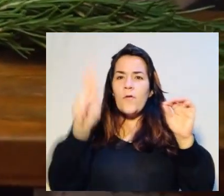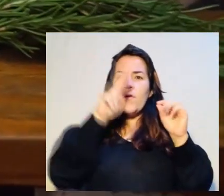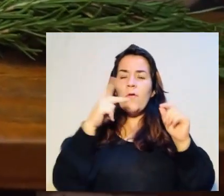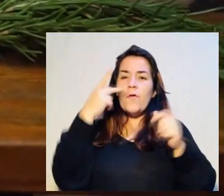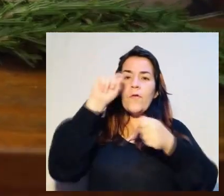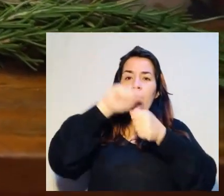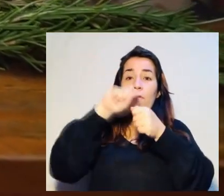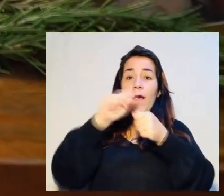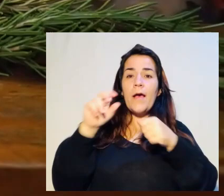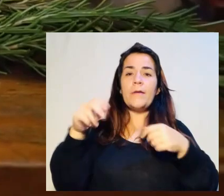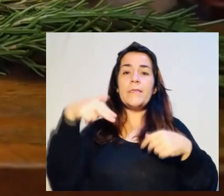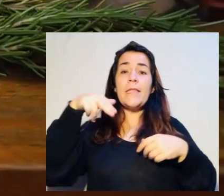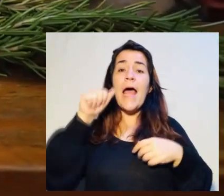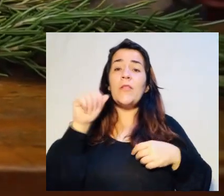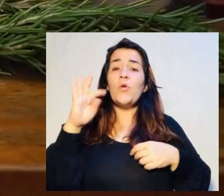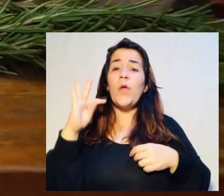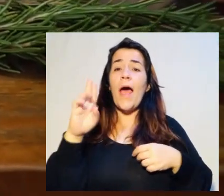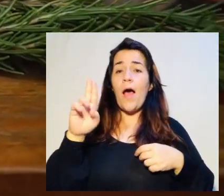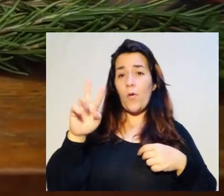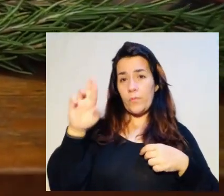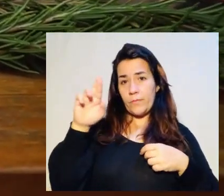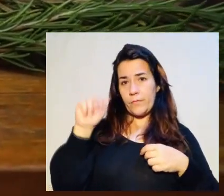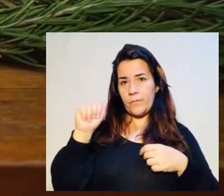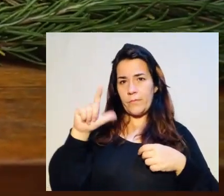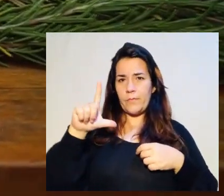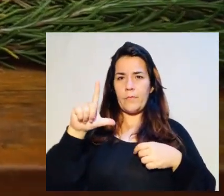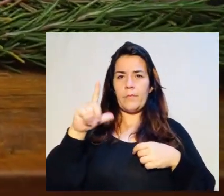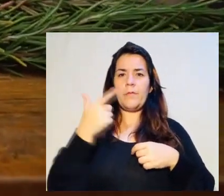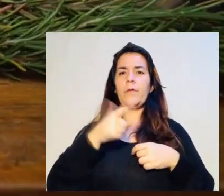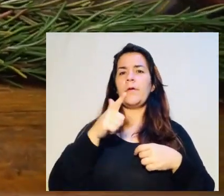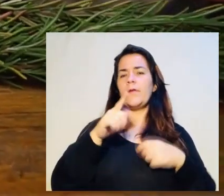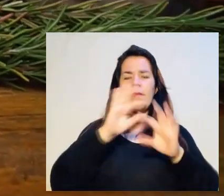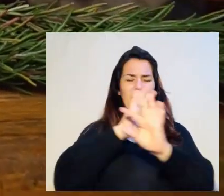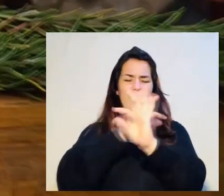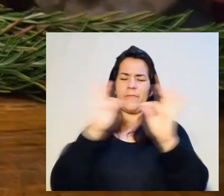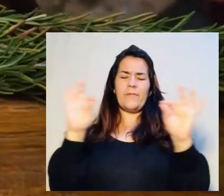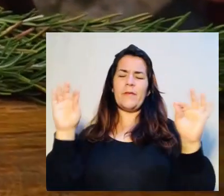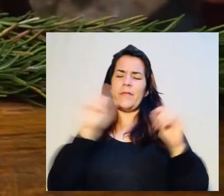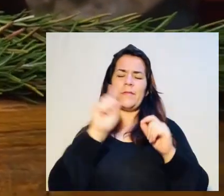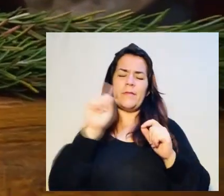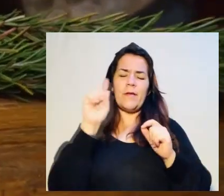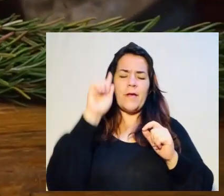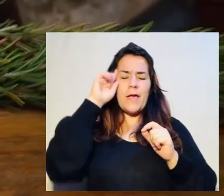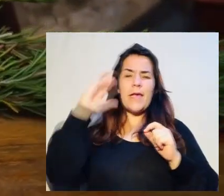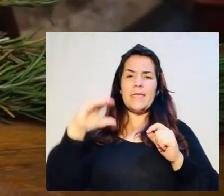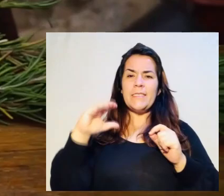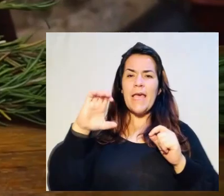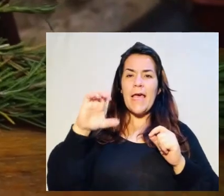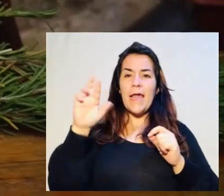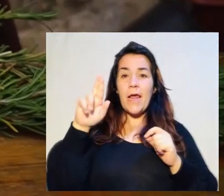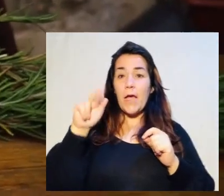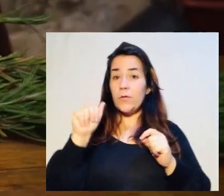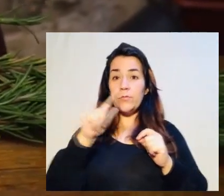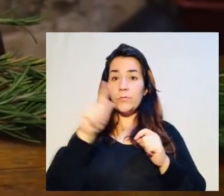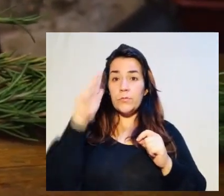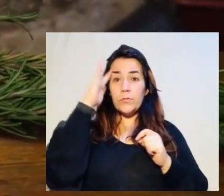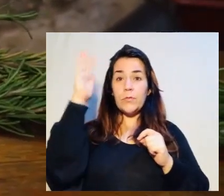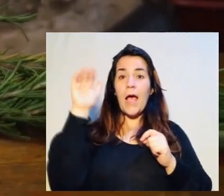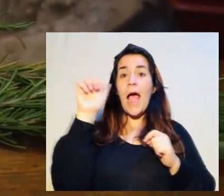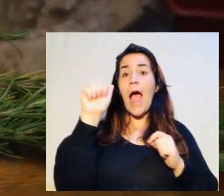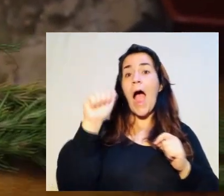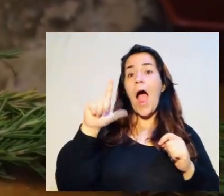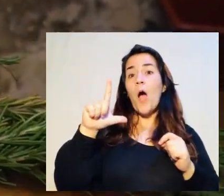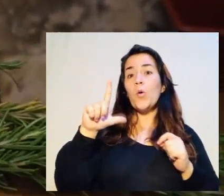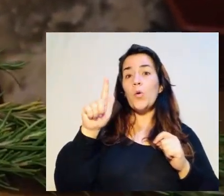de preferência um fio de composição natural, sem ser encerado, de preferência